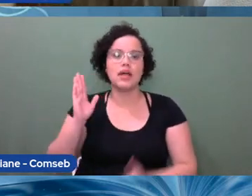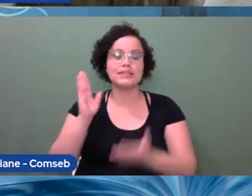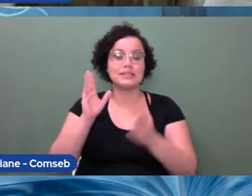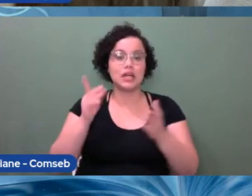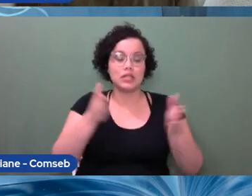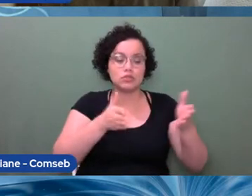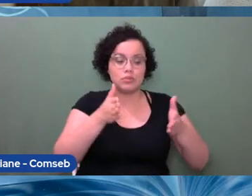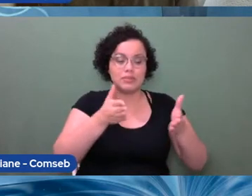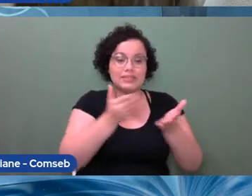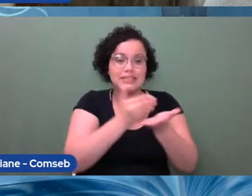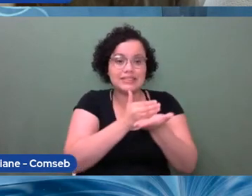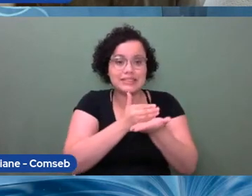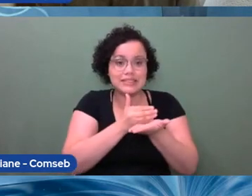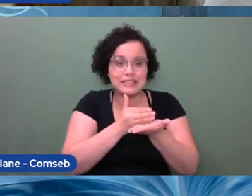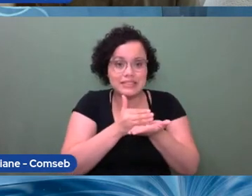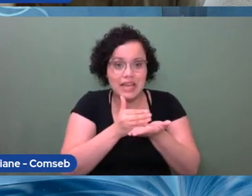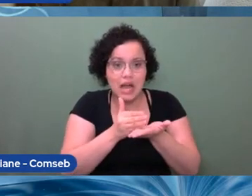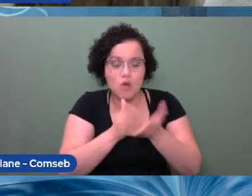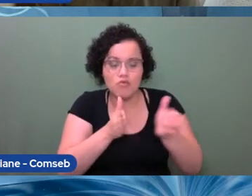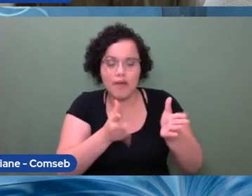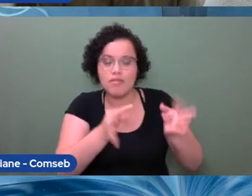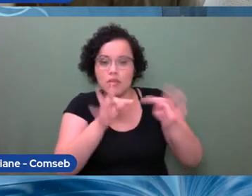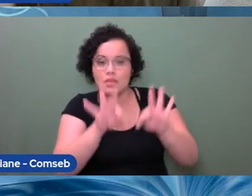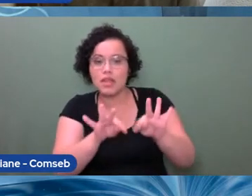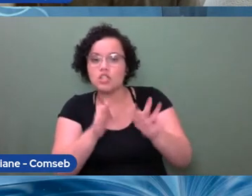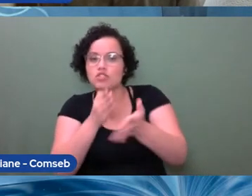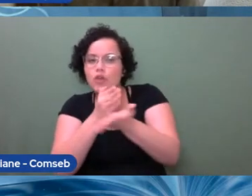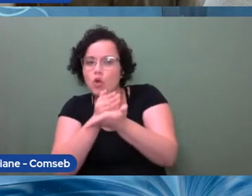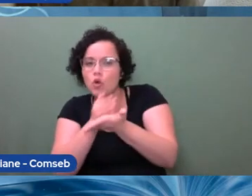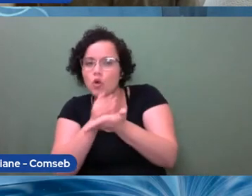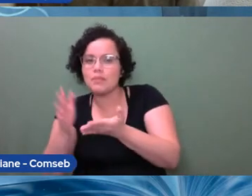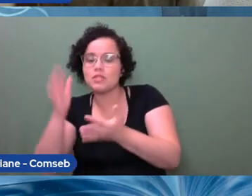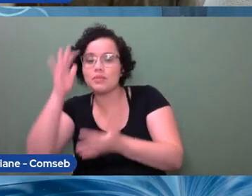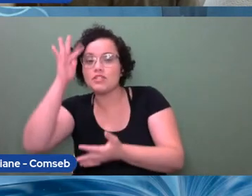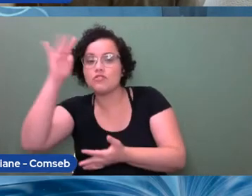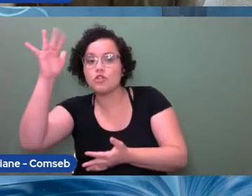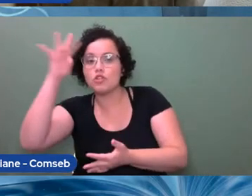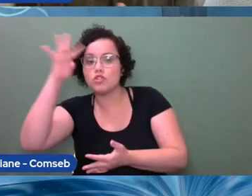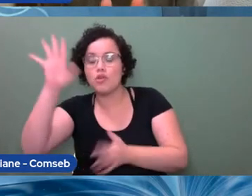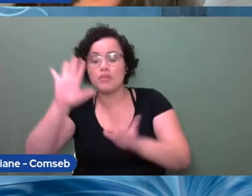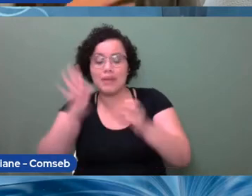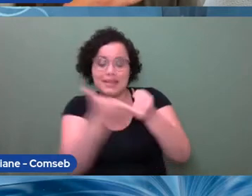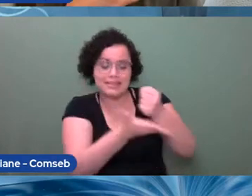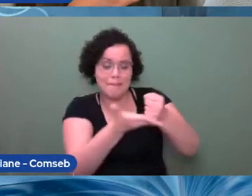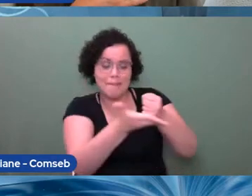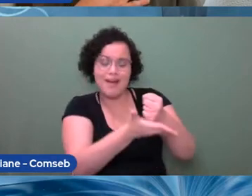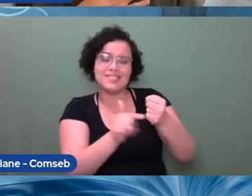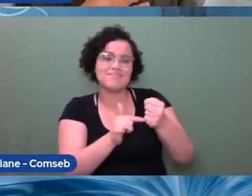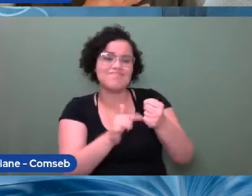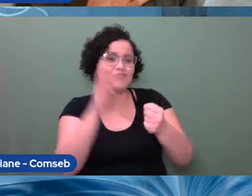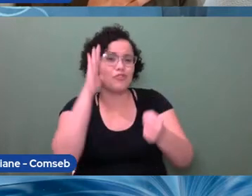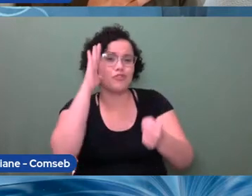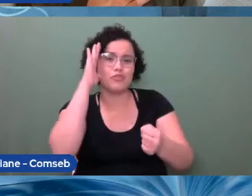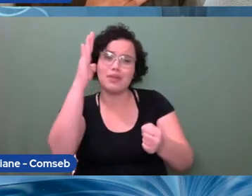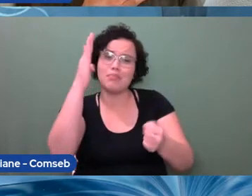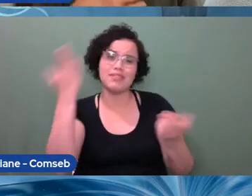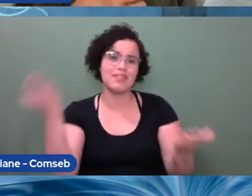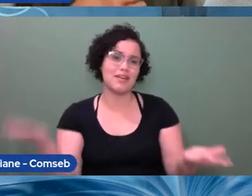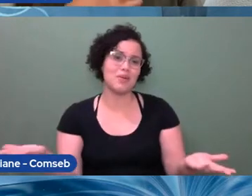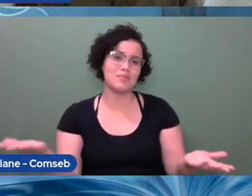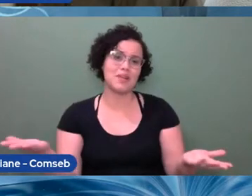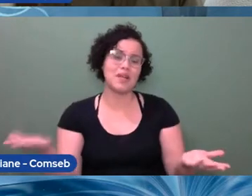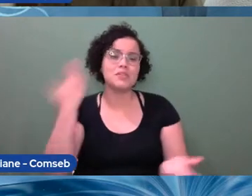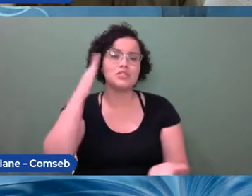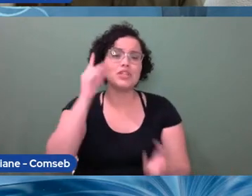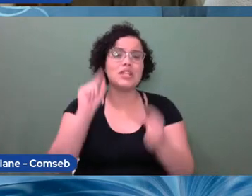nos temas mais filosóficos, não é? Mas essa base aqui ela é fundamental para nós entendermos, inclusive, o que nós somos,